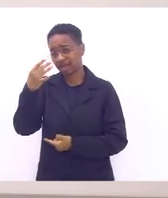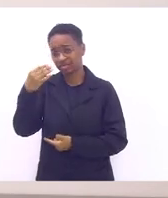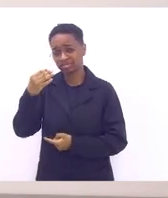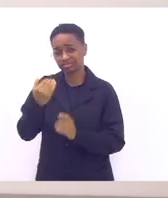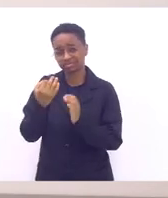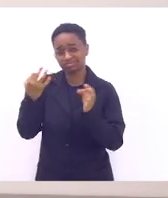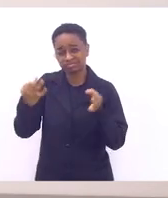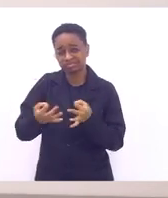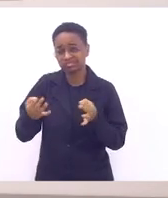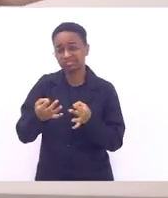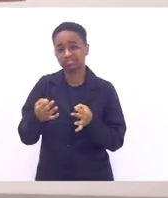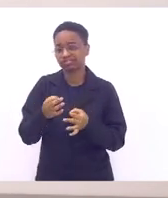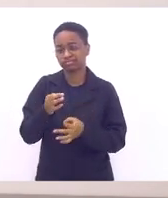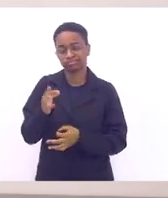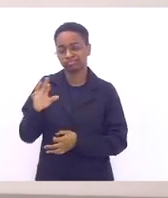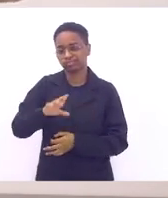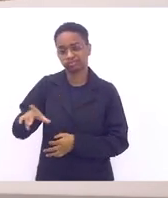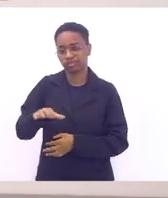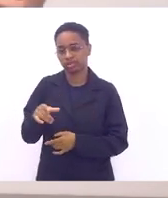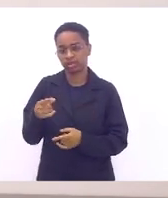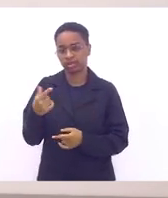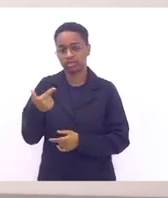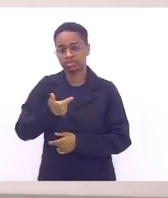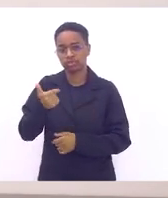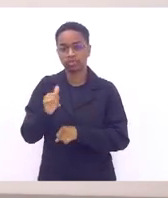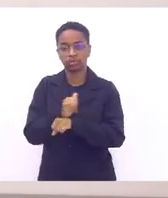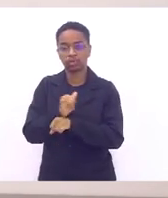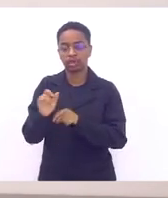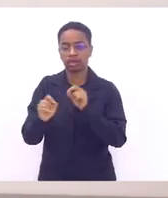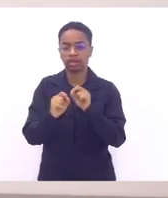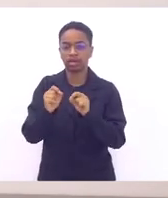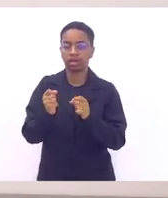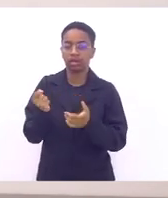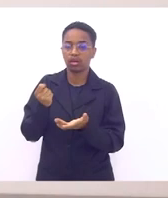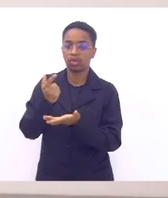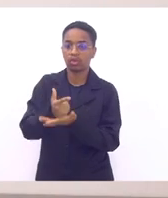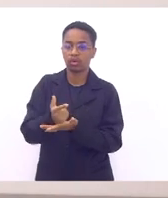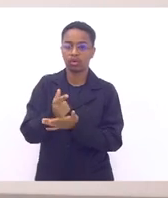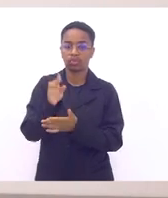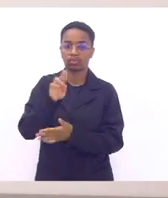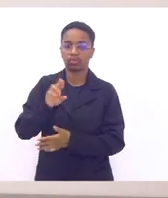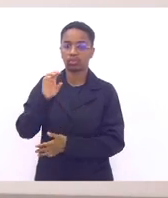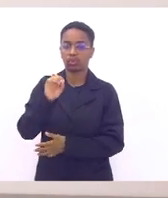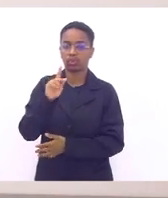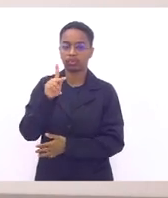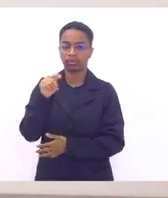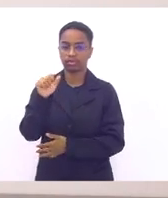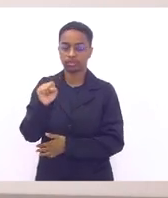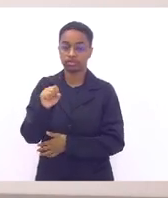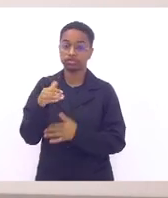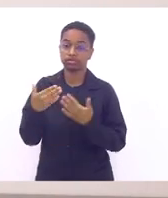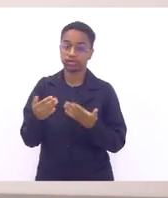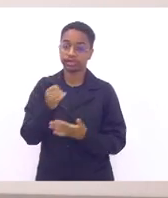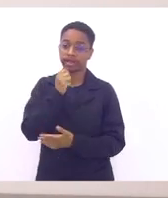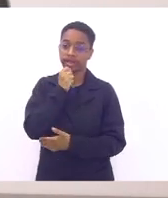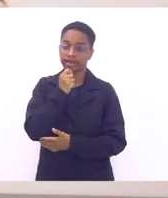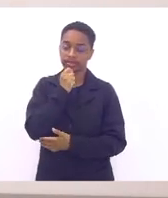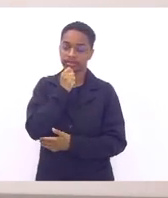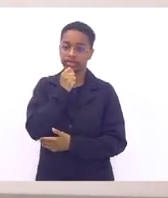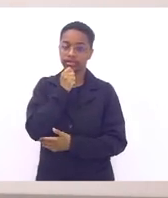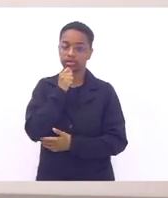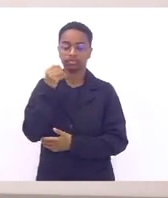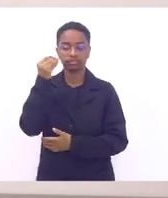fazer a execução da segunda estratégia, que é a compra, né, via OPAS. Então, a gente ainda está fazendo